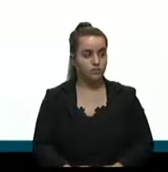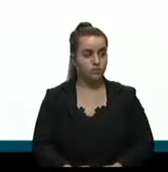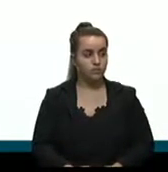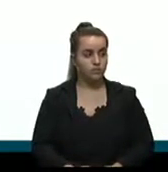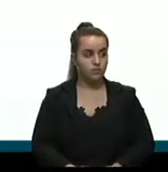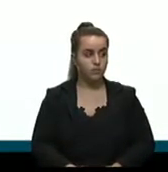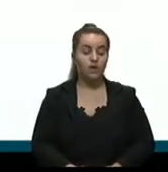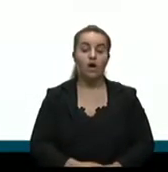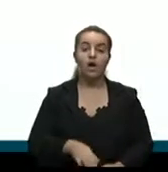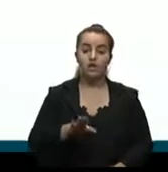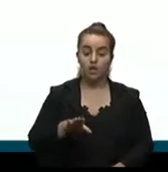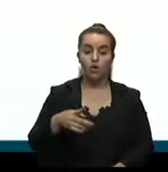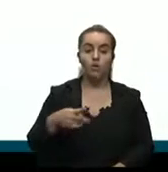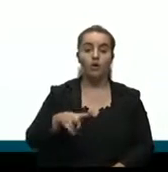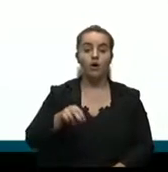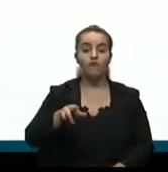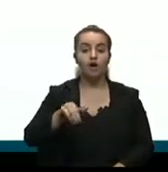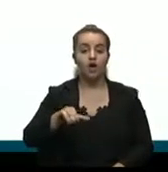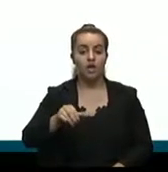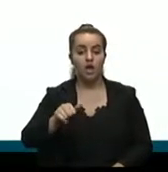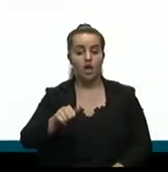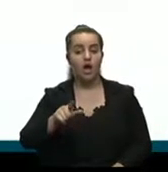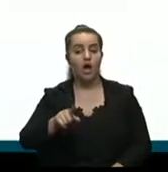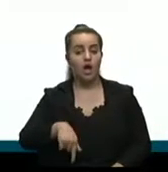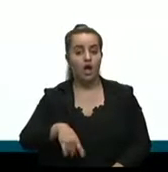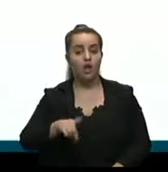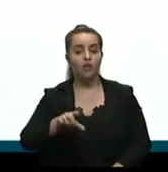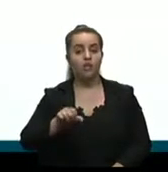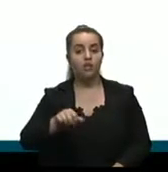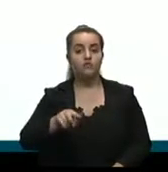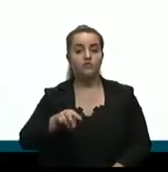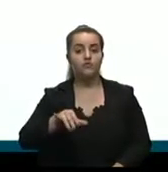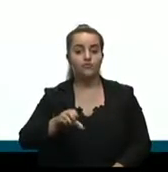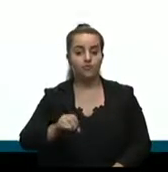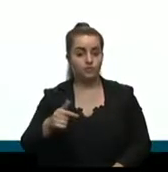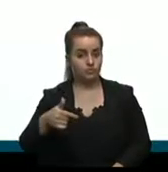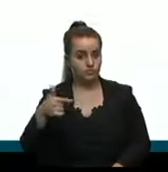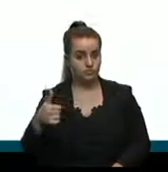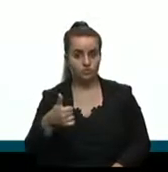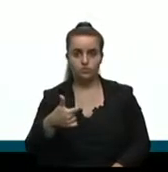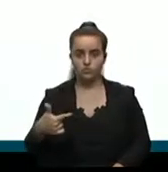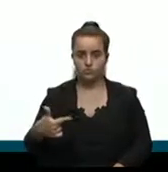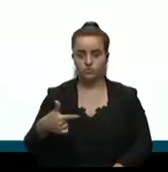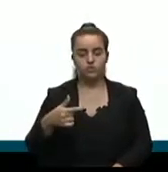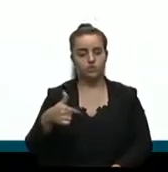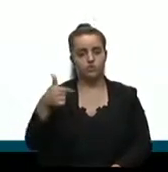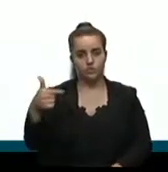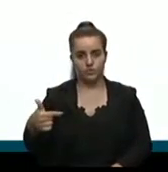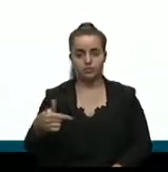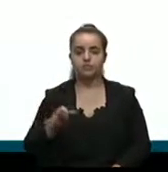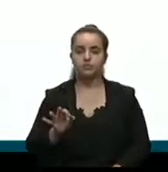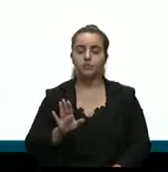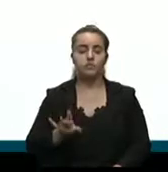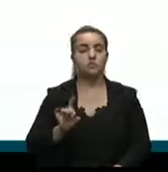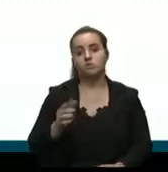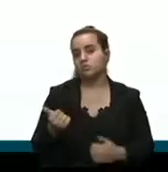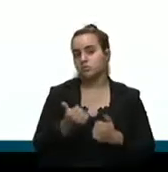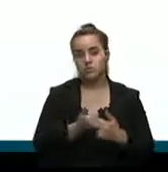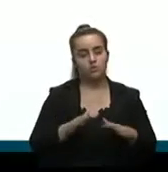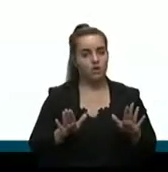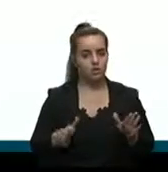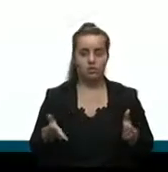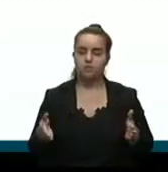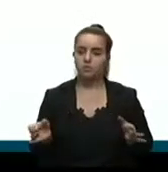Então, a variância é o desvio padrão ao quadrado, ou seja, 12 ao quadrado. Então, basta